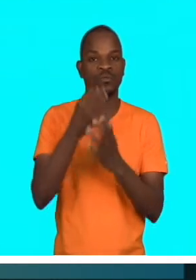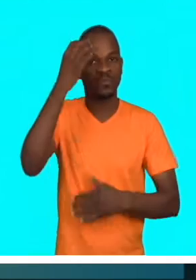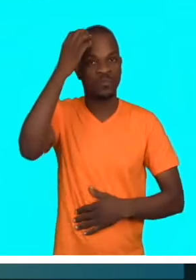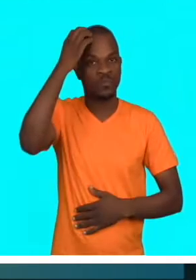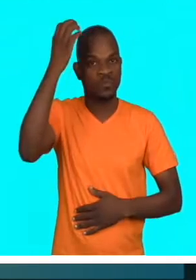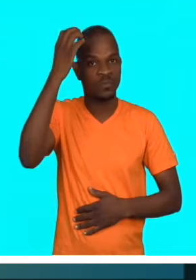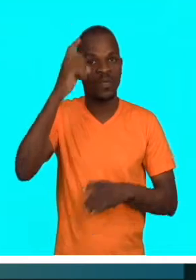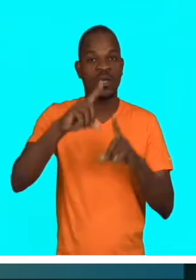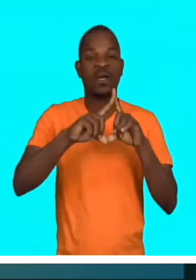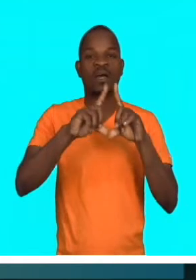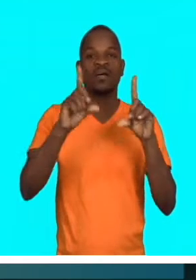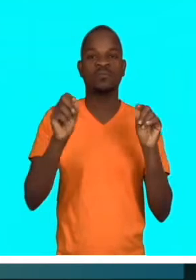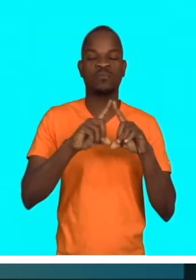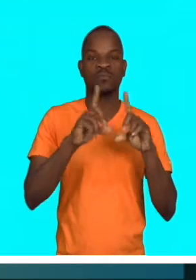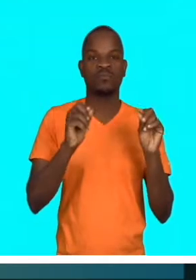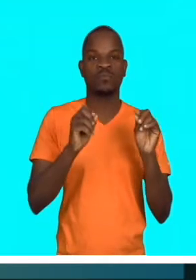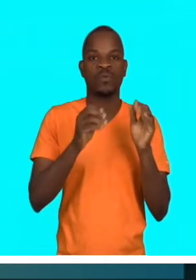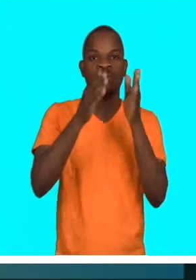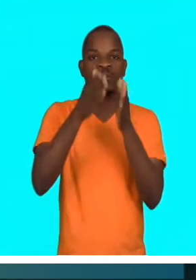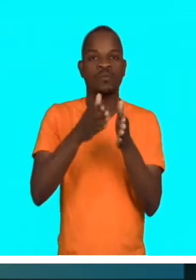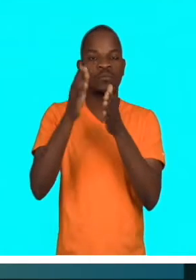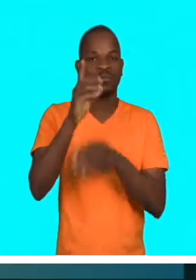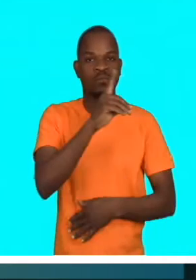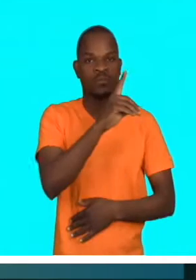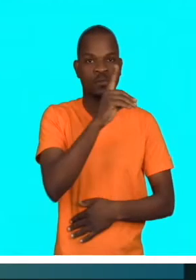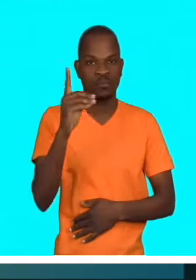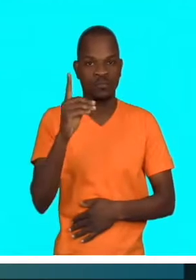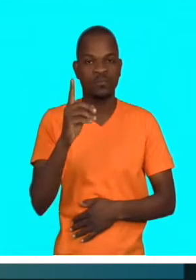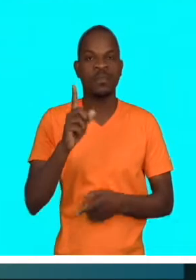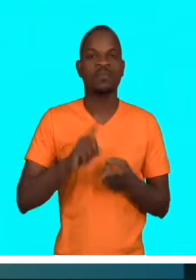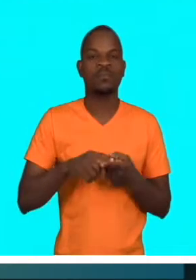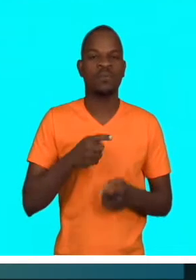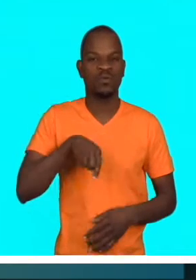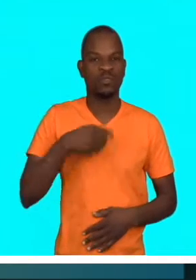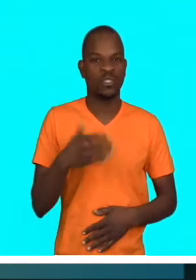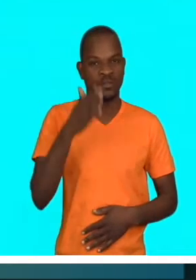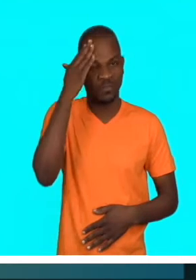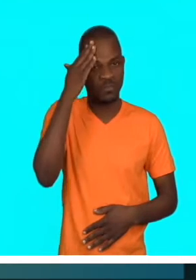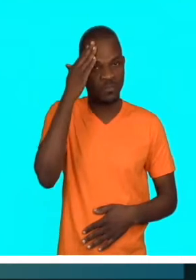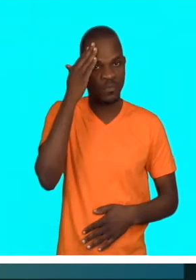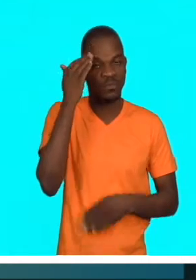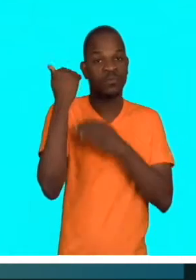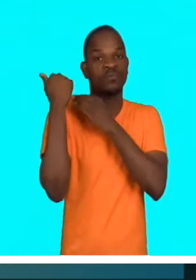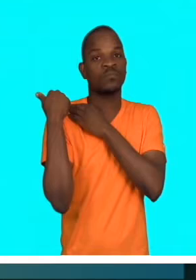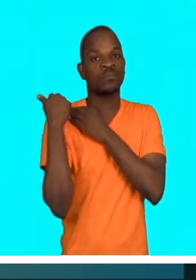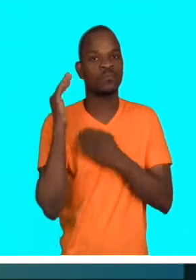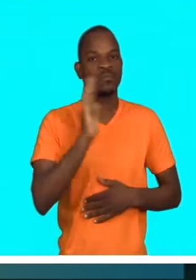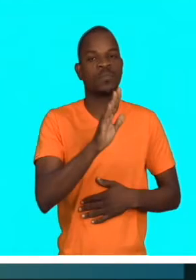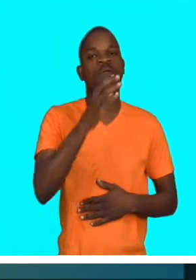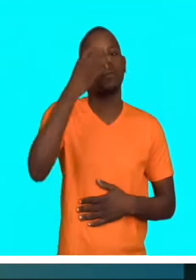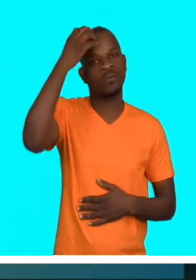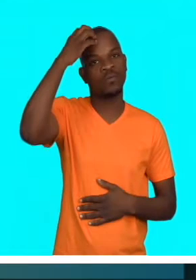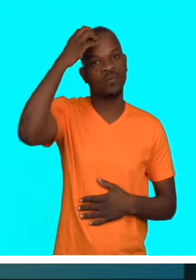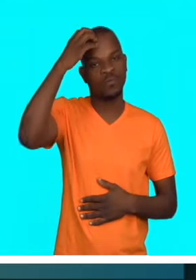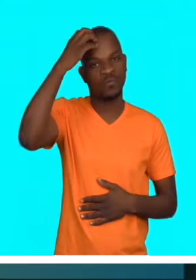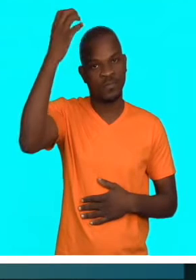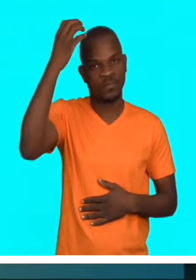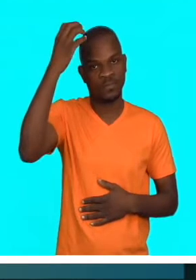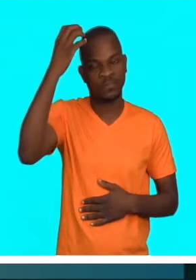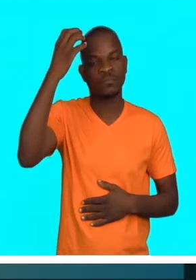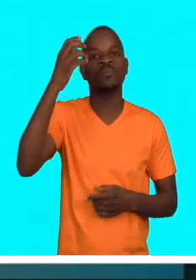com o governo sobre aspectos da deficiência, sabemos que o governo é o garante dos